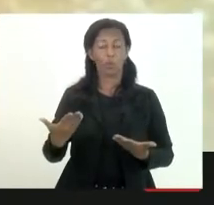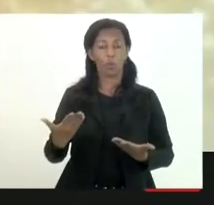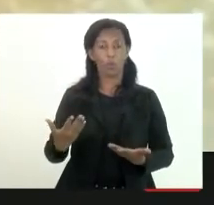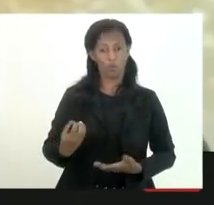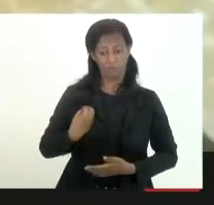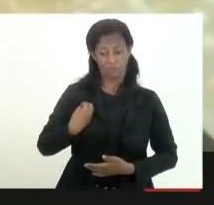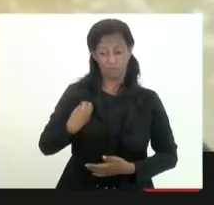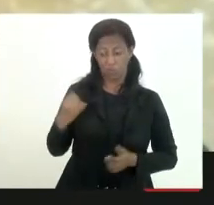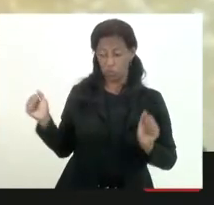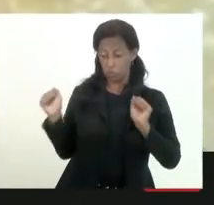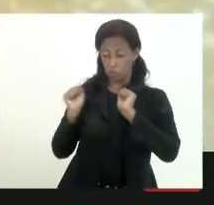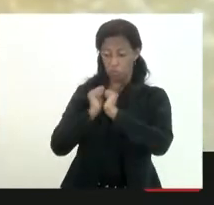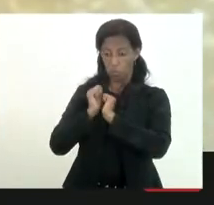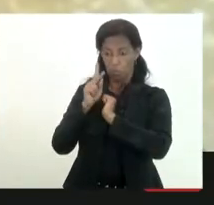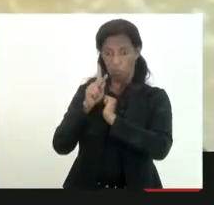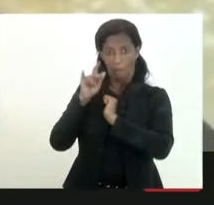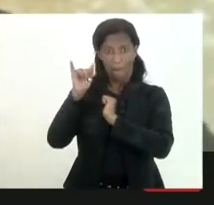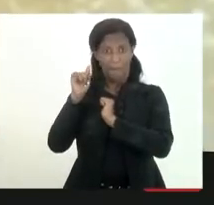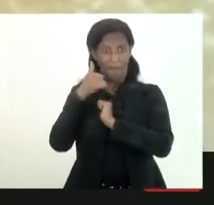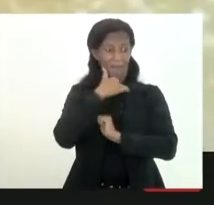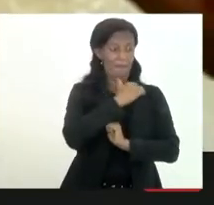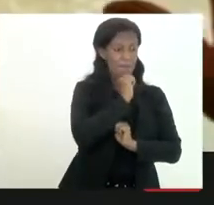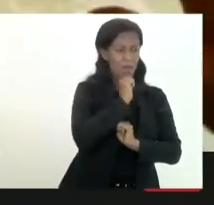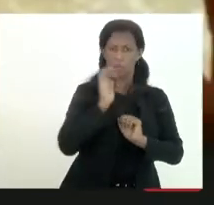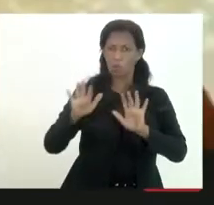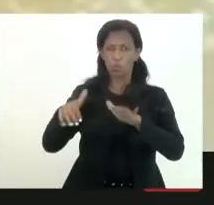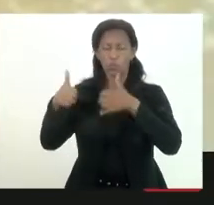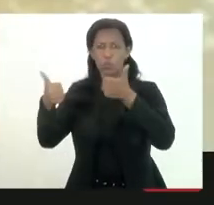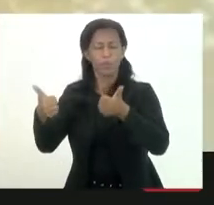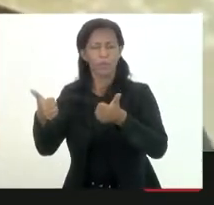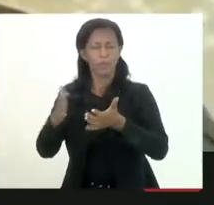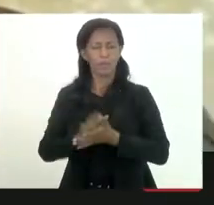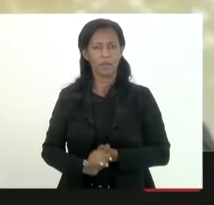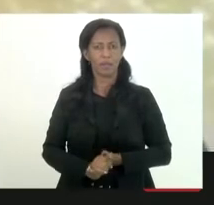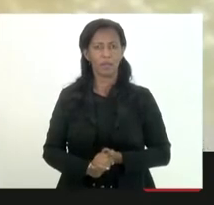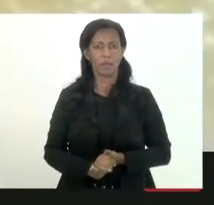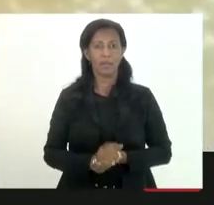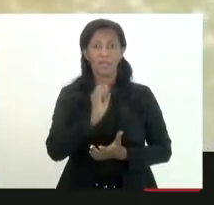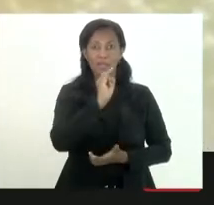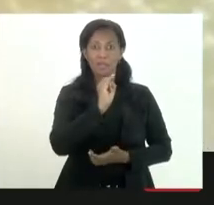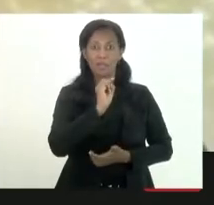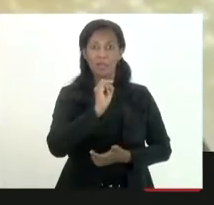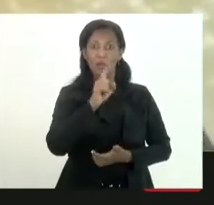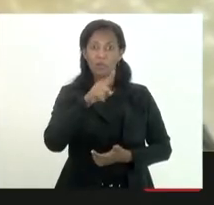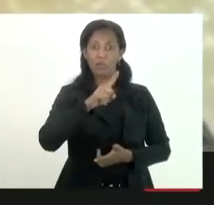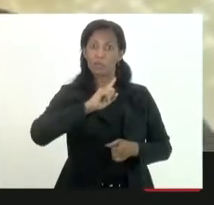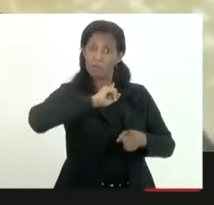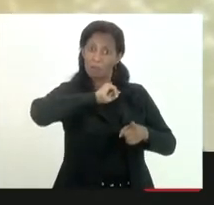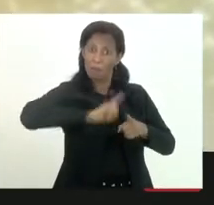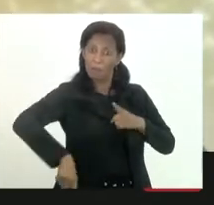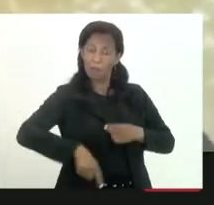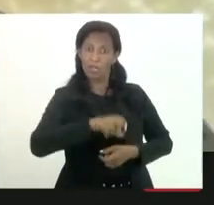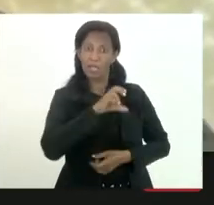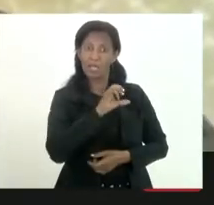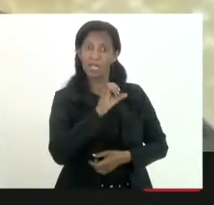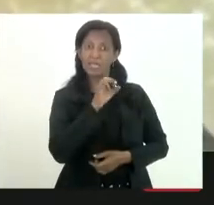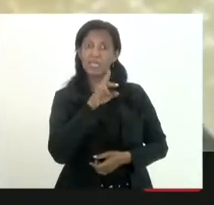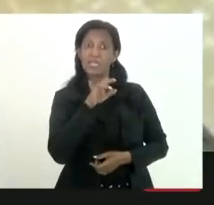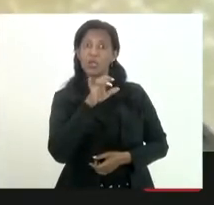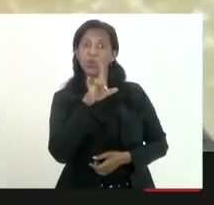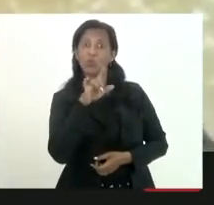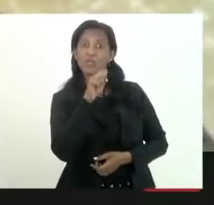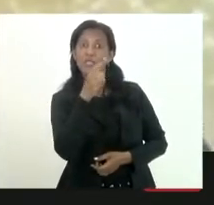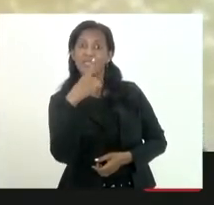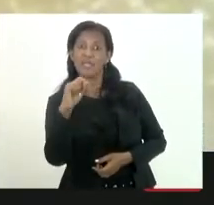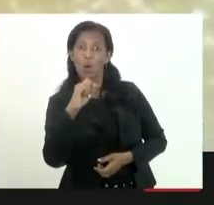pais, tudo bem. Porque, senão, você vai proibir também a circuncisão entre os judeus e